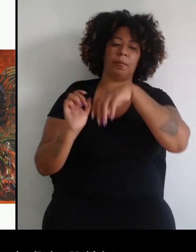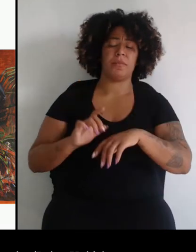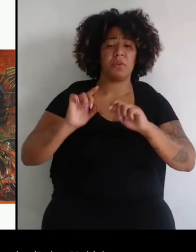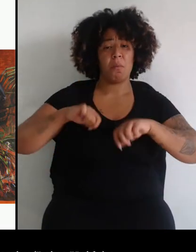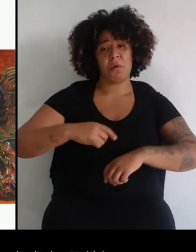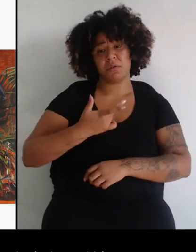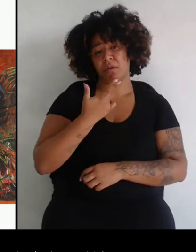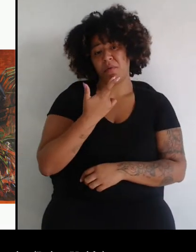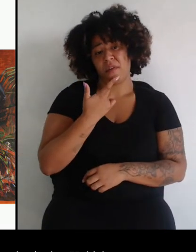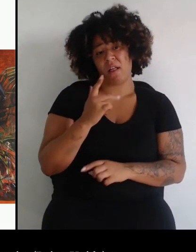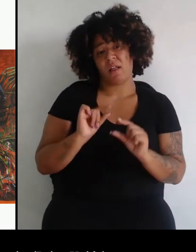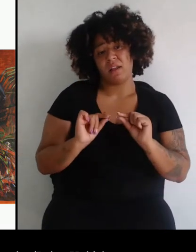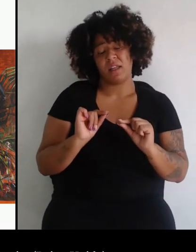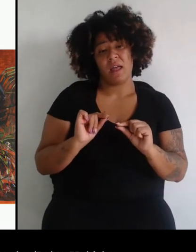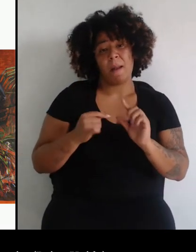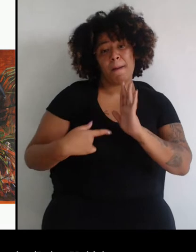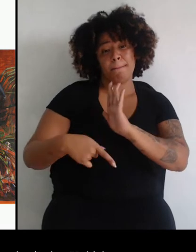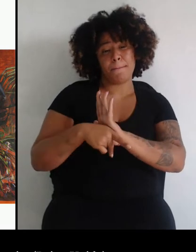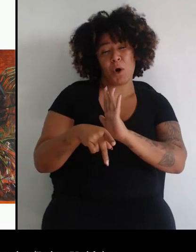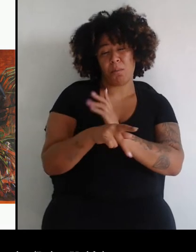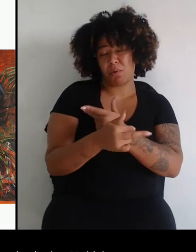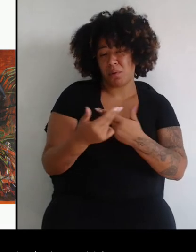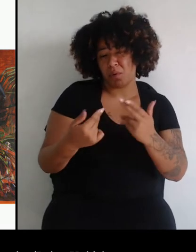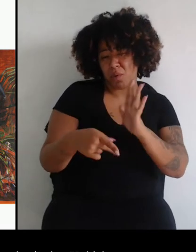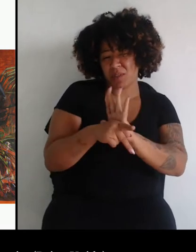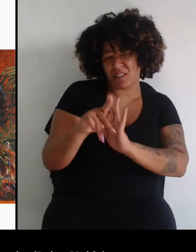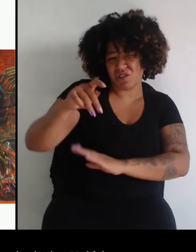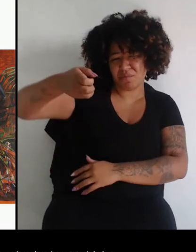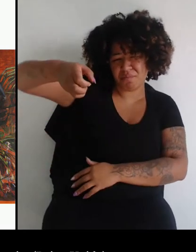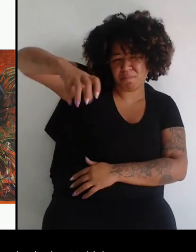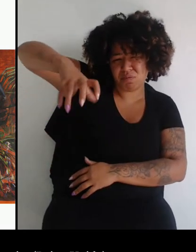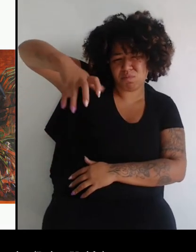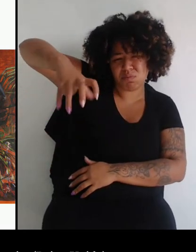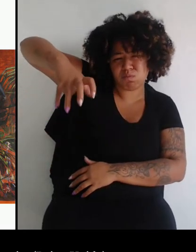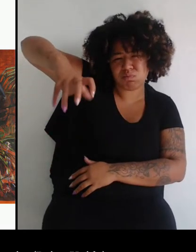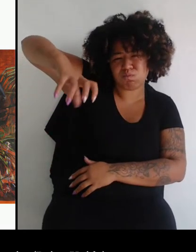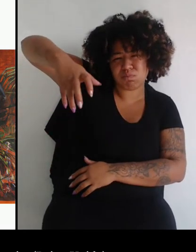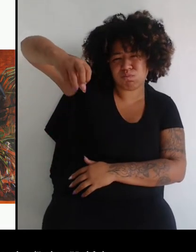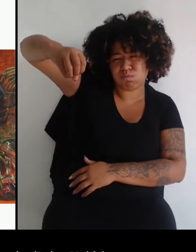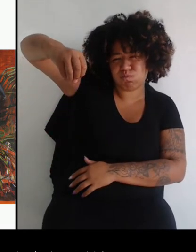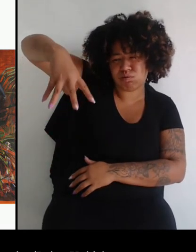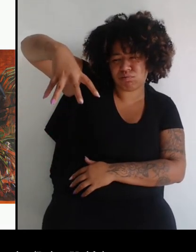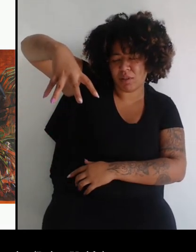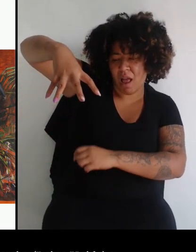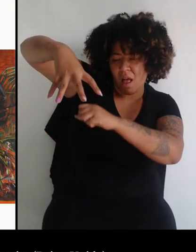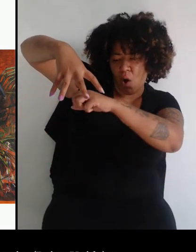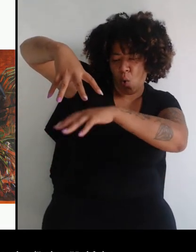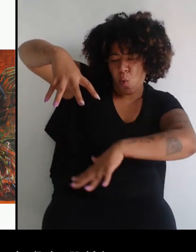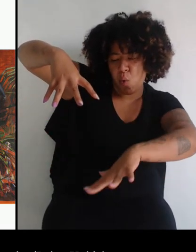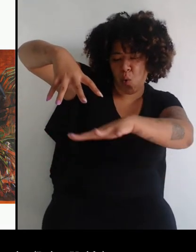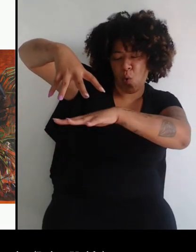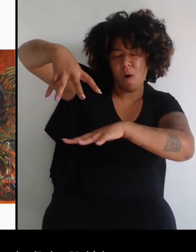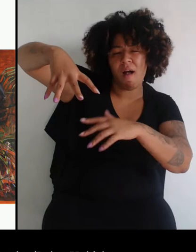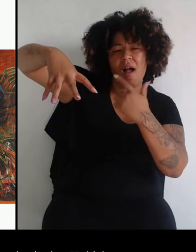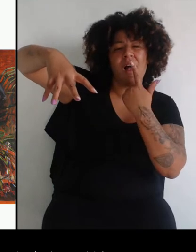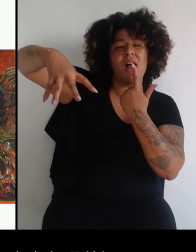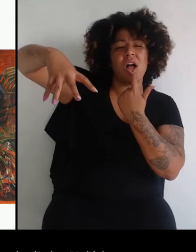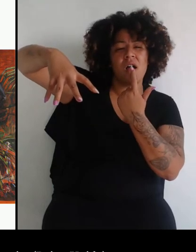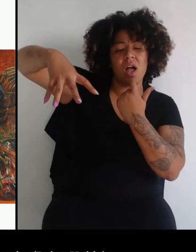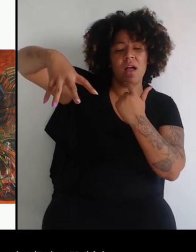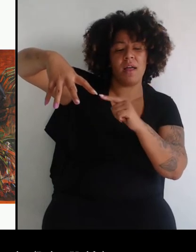daquelas lanternas orientais entre aspas que daria uma luz avermelhada esse ambiente depois as paredes brancas